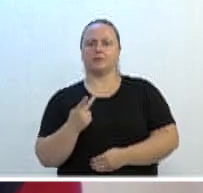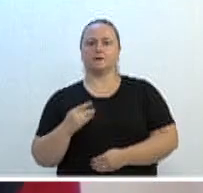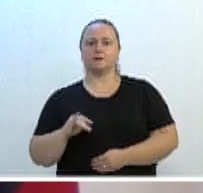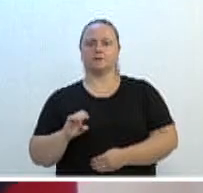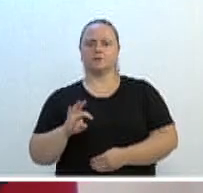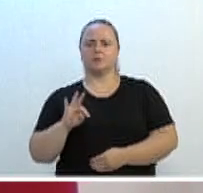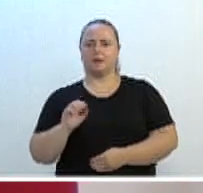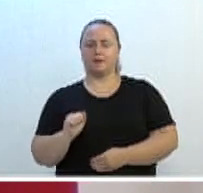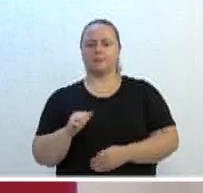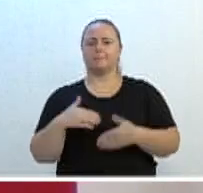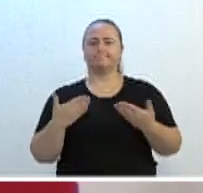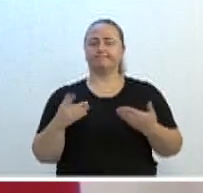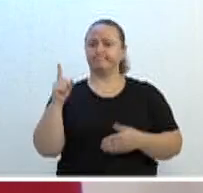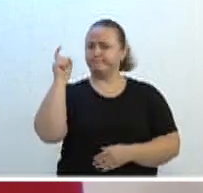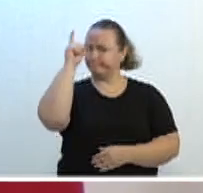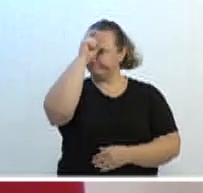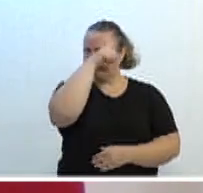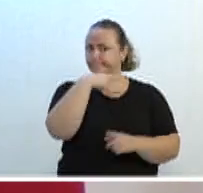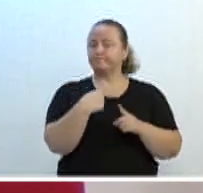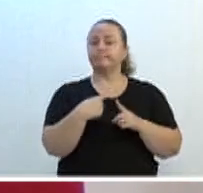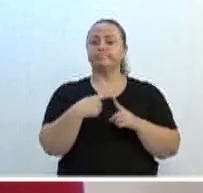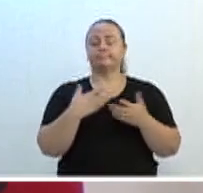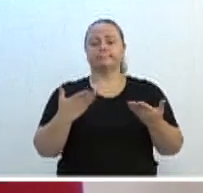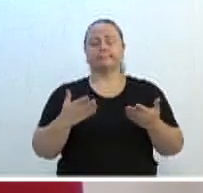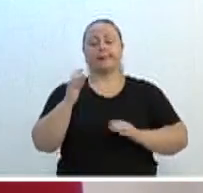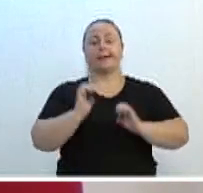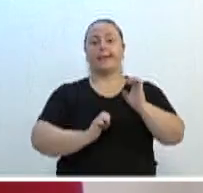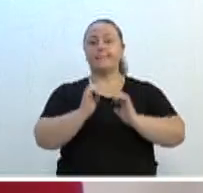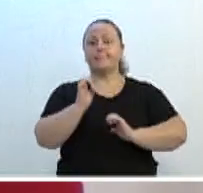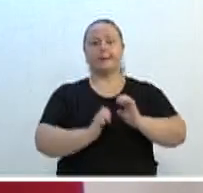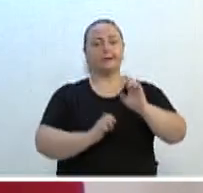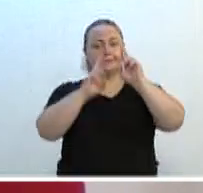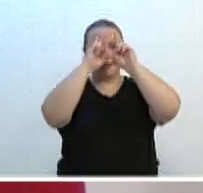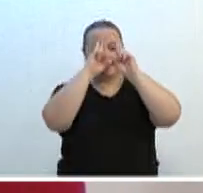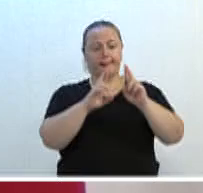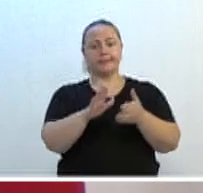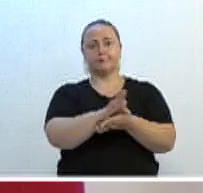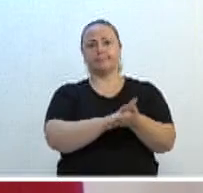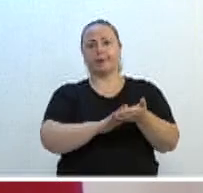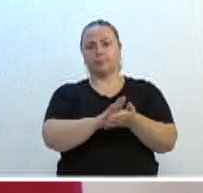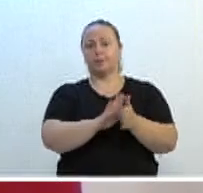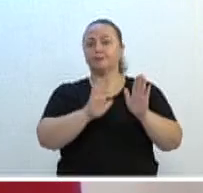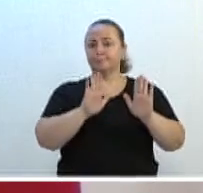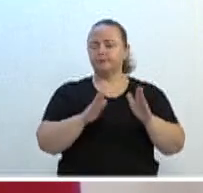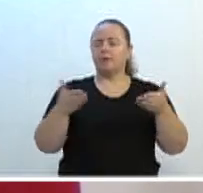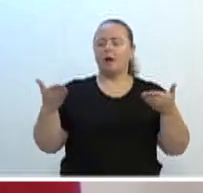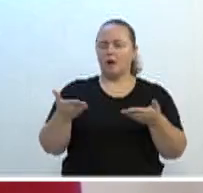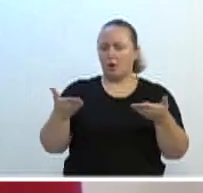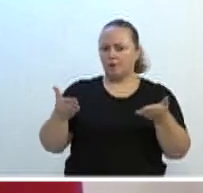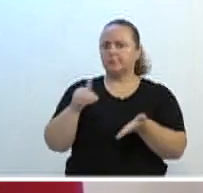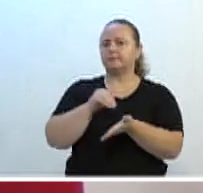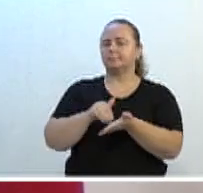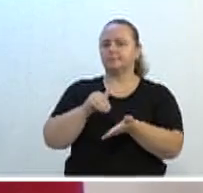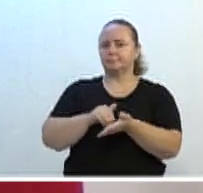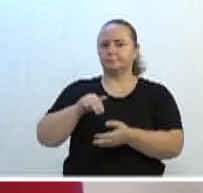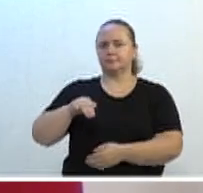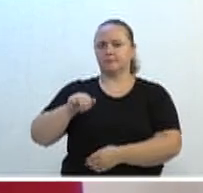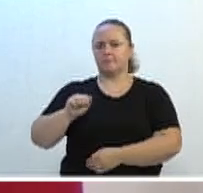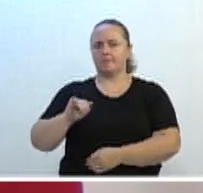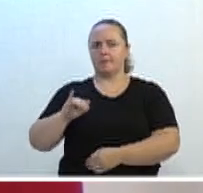porque a empresa não conseguiu honrar com os compromissos, e agora o secretário Maioc, juntamente com o prefeito, nosso